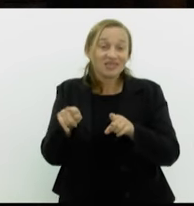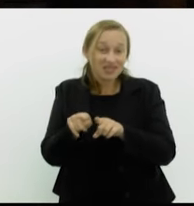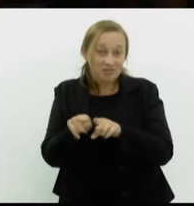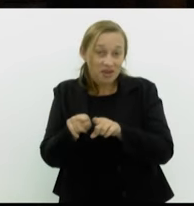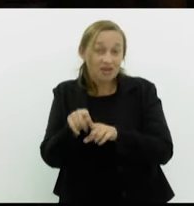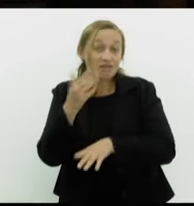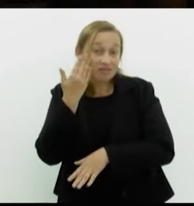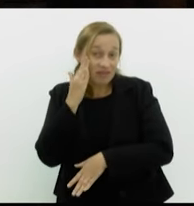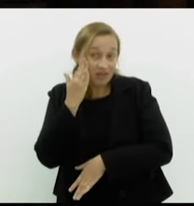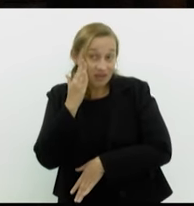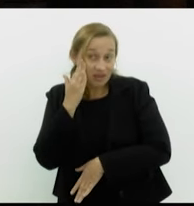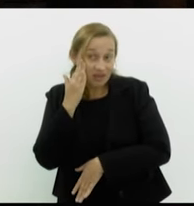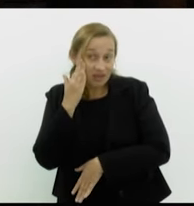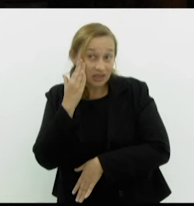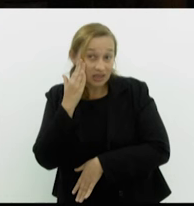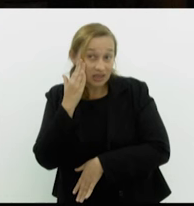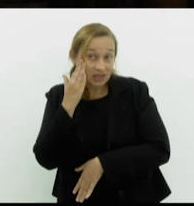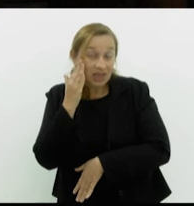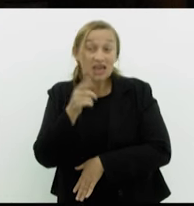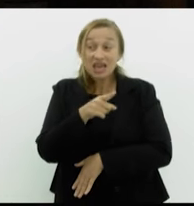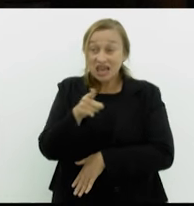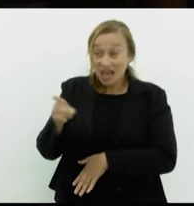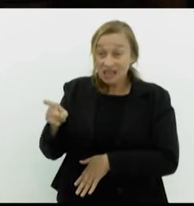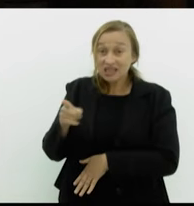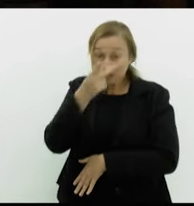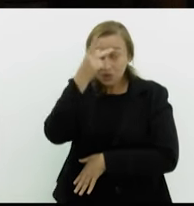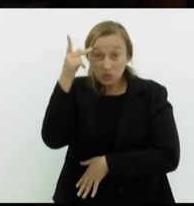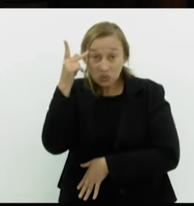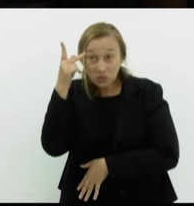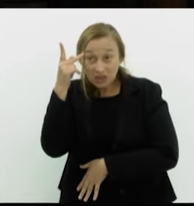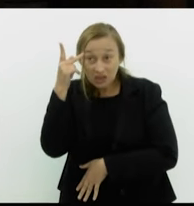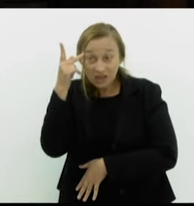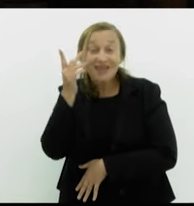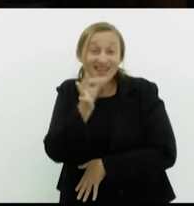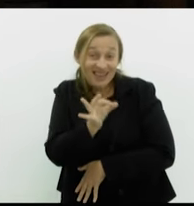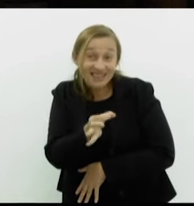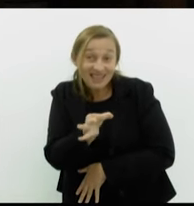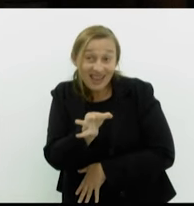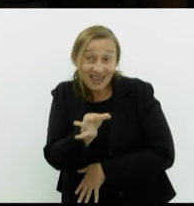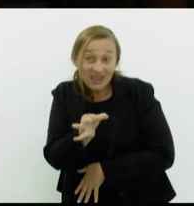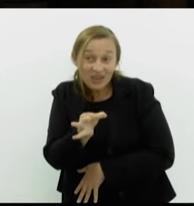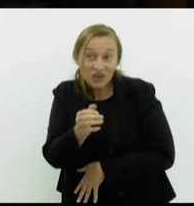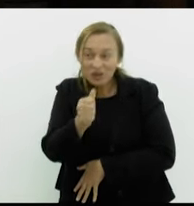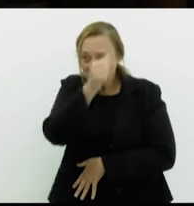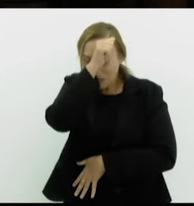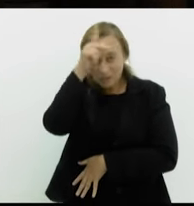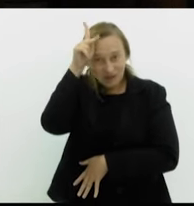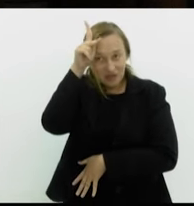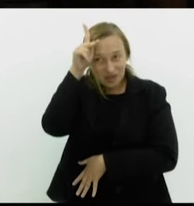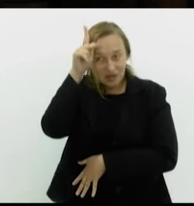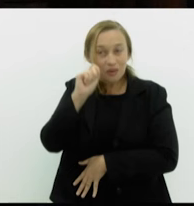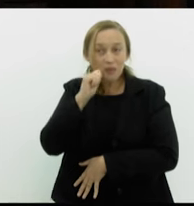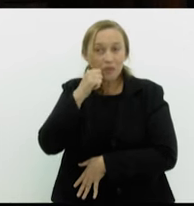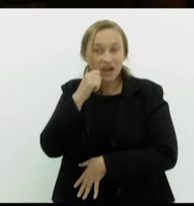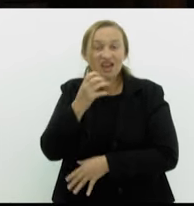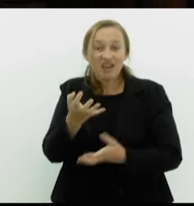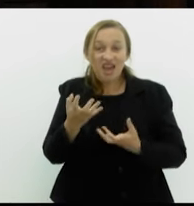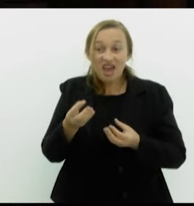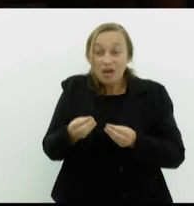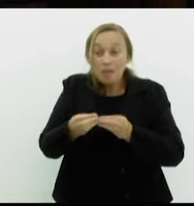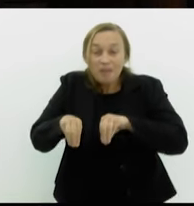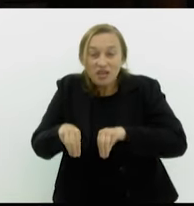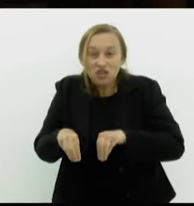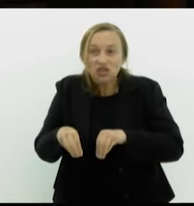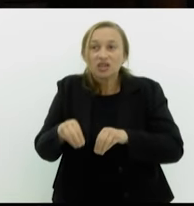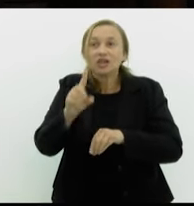esclarecidas, e que são essas pessoas que é óbvio que o prefeito Eduardo Paes quer prejudicar e